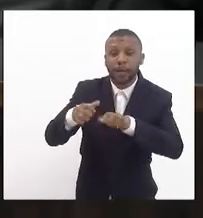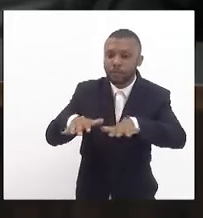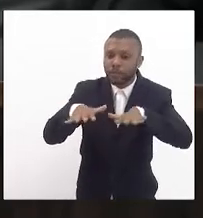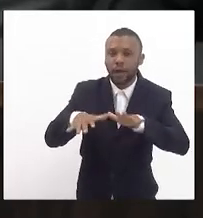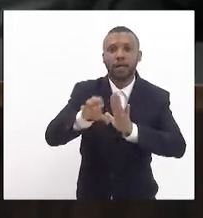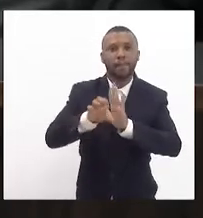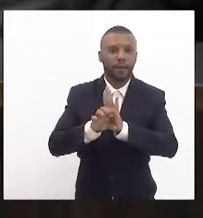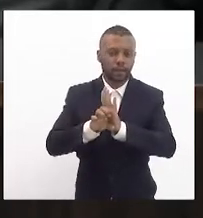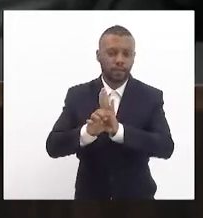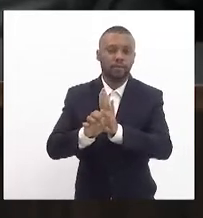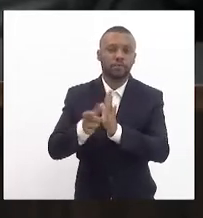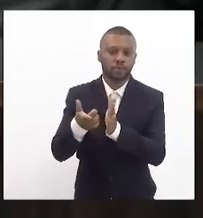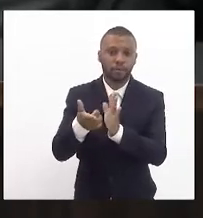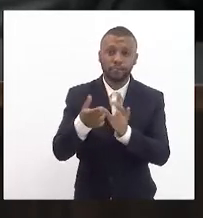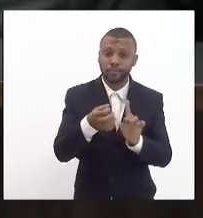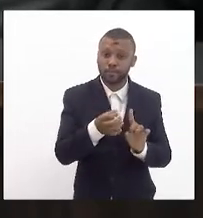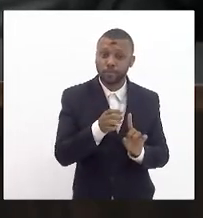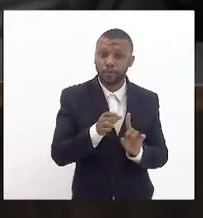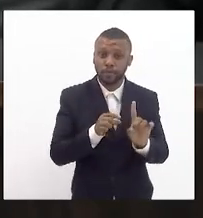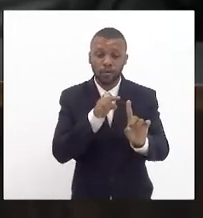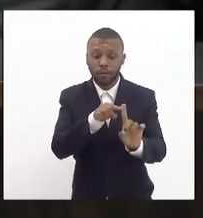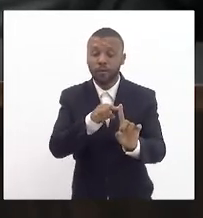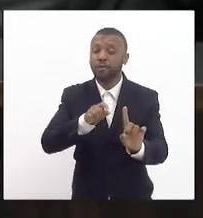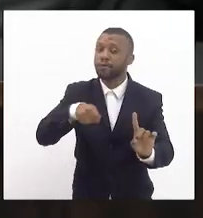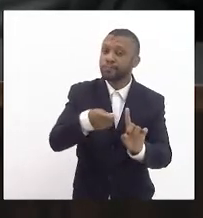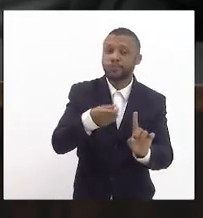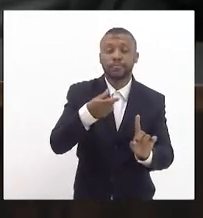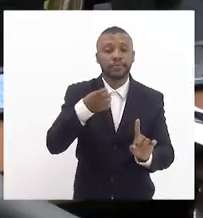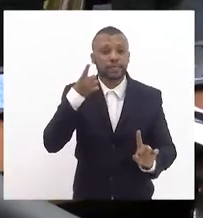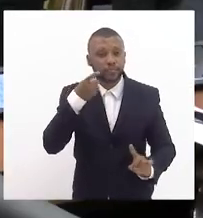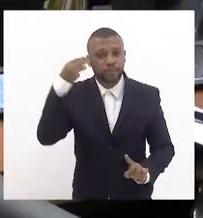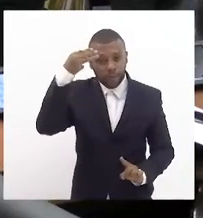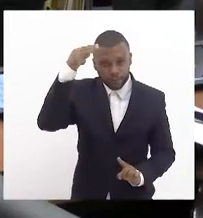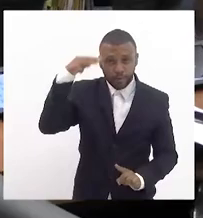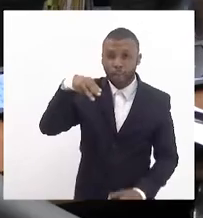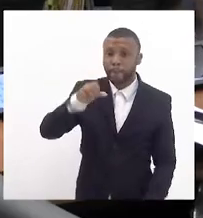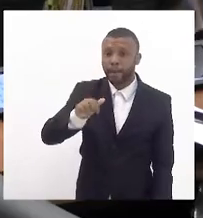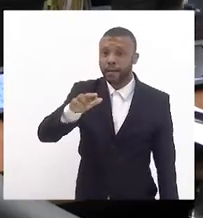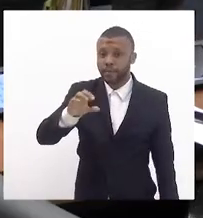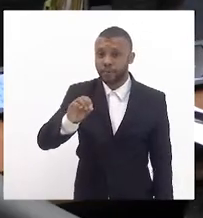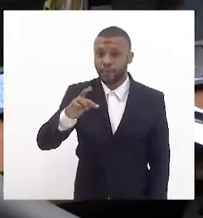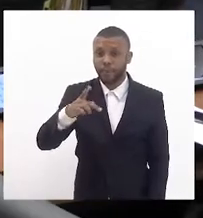parecer pela Comissão de Constituição e Justiça, deputado Márcio Pacheco.